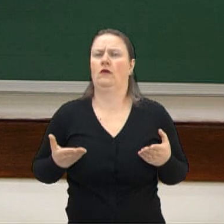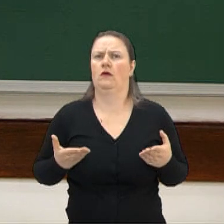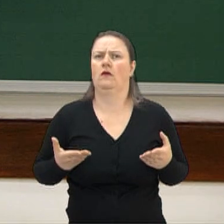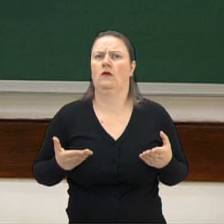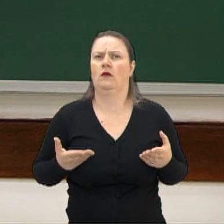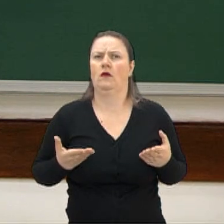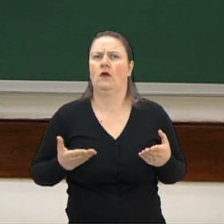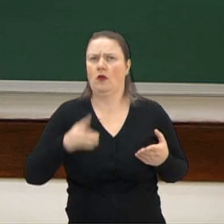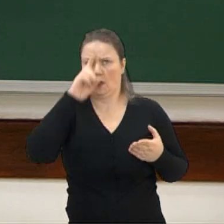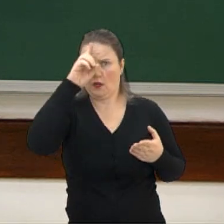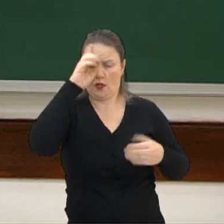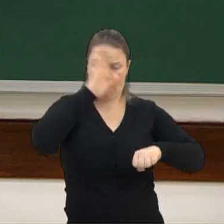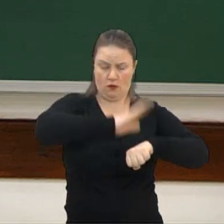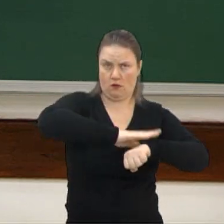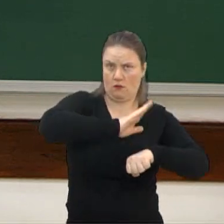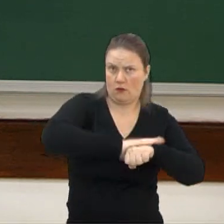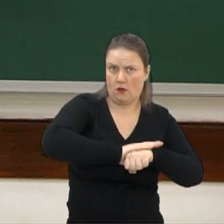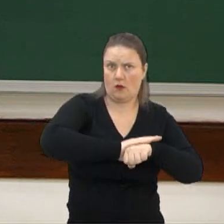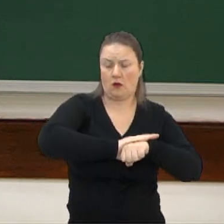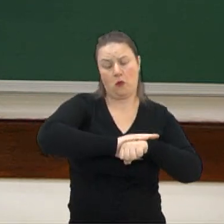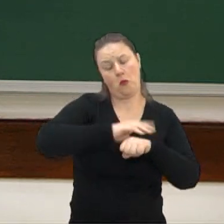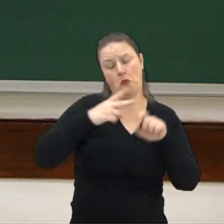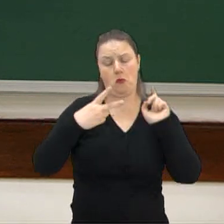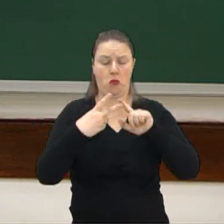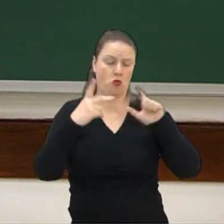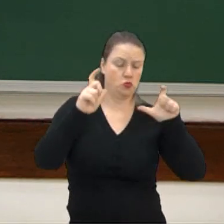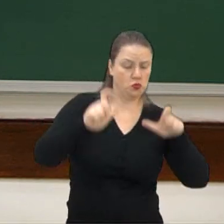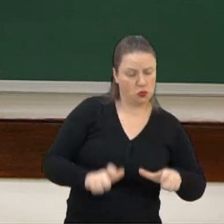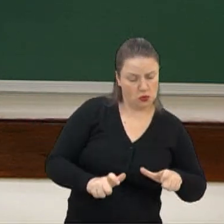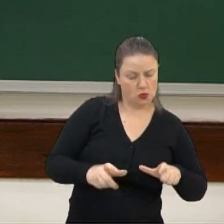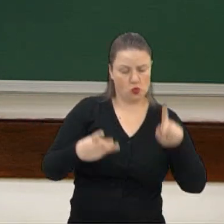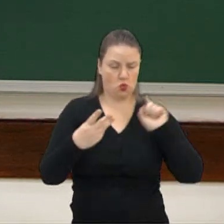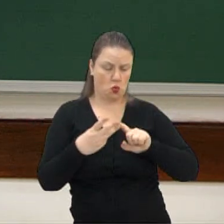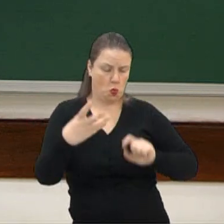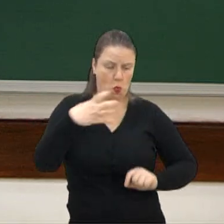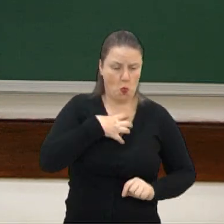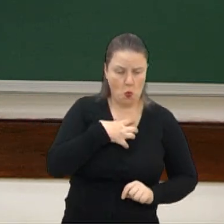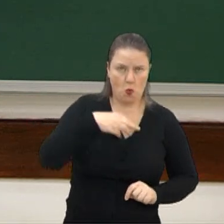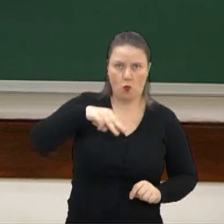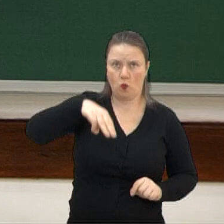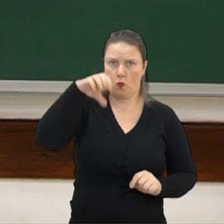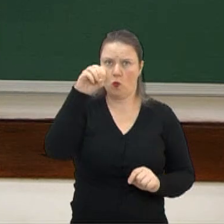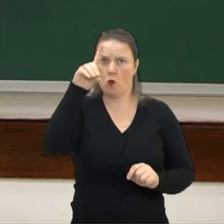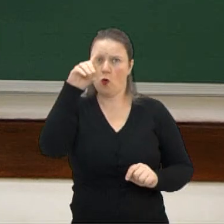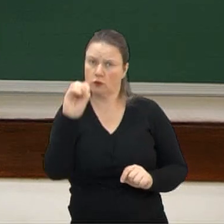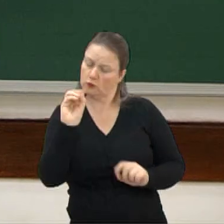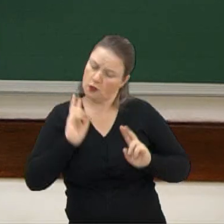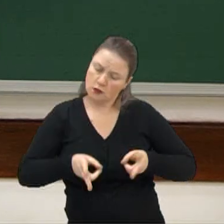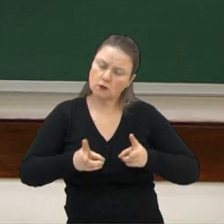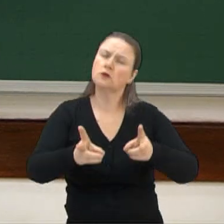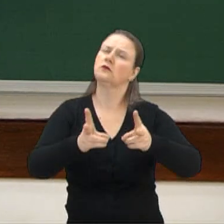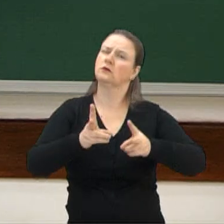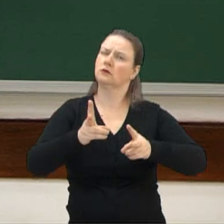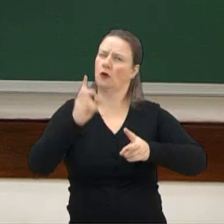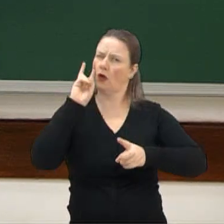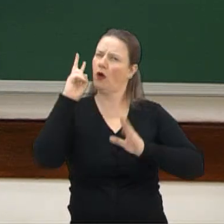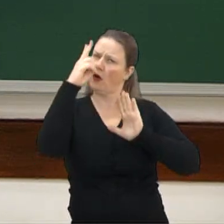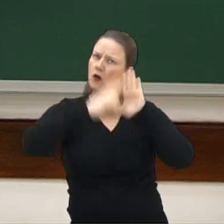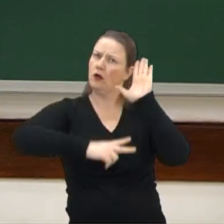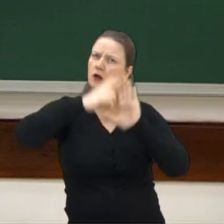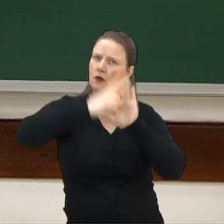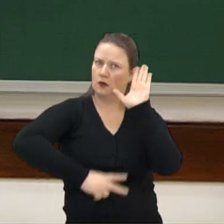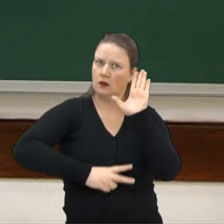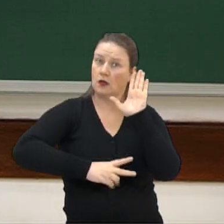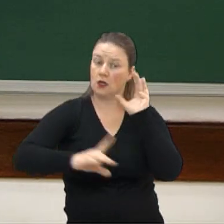que ele passa uma ideia de tempo, de lugar, de modo e assim por diante? Vou dar um tempo para vocês analisarem essas